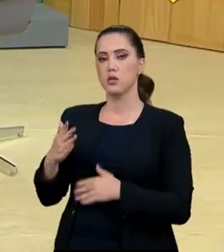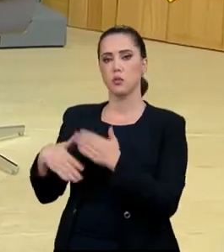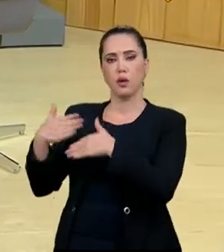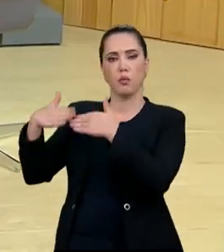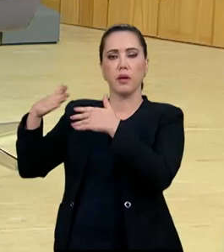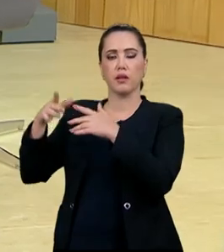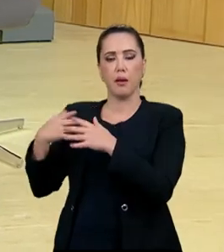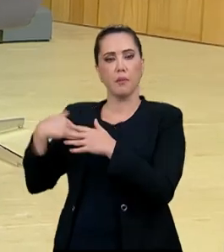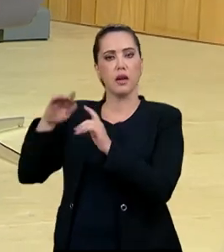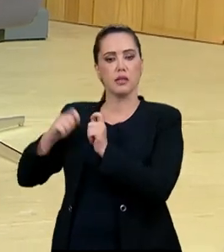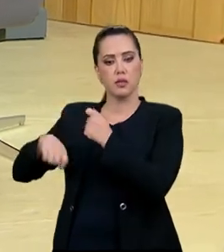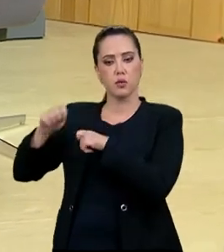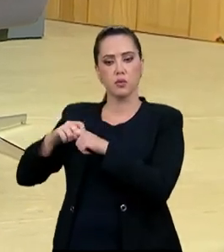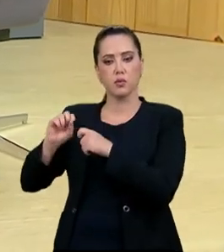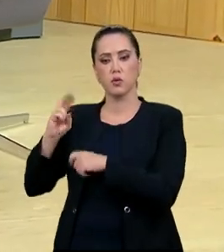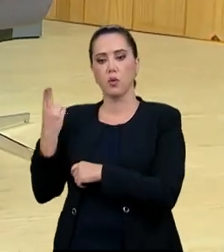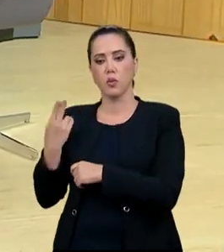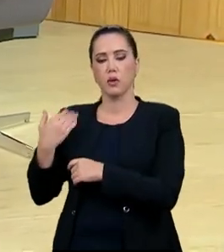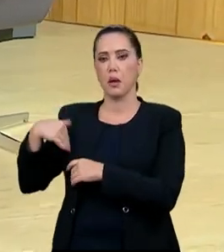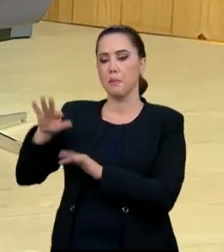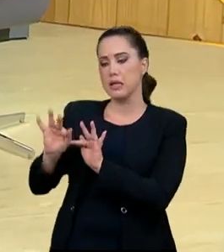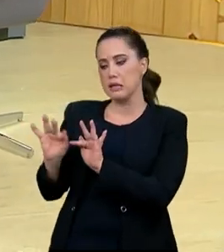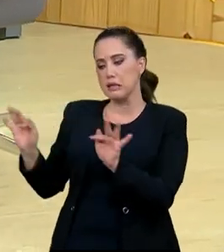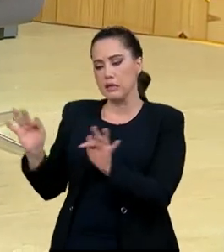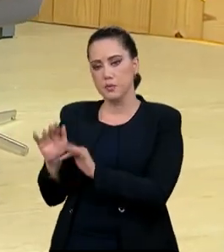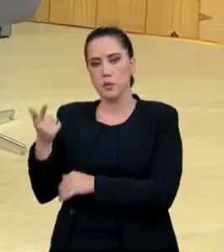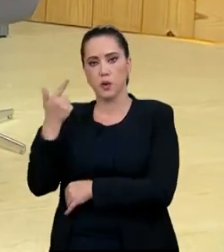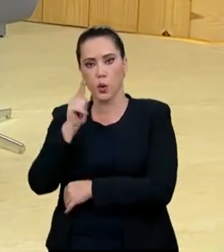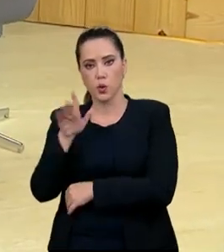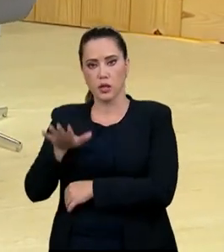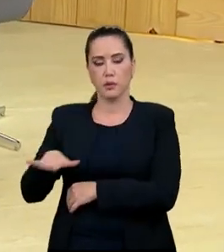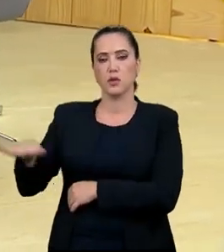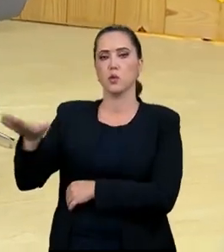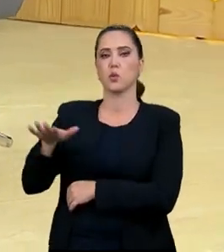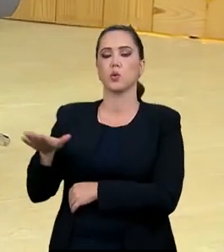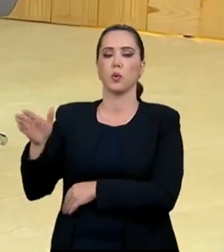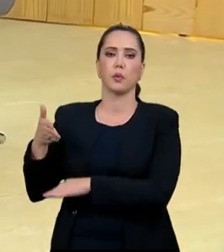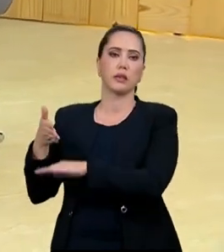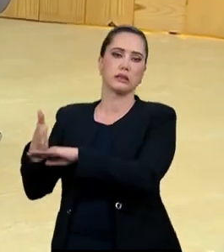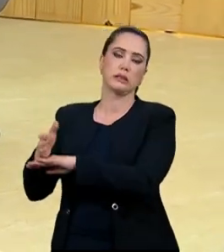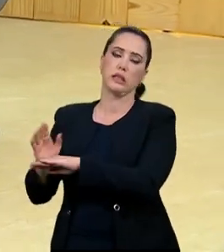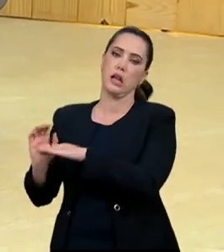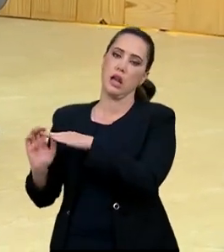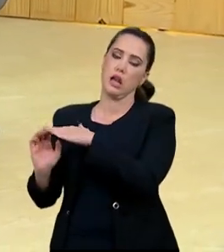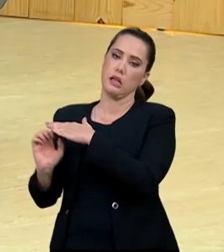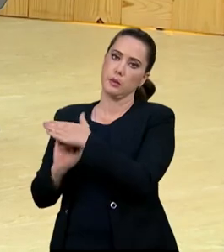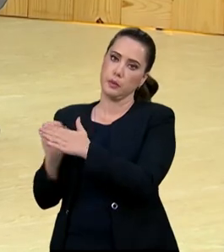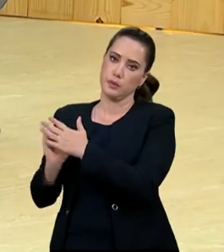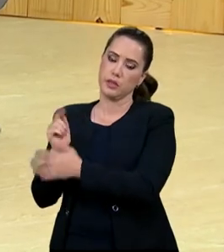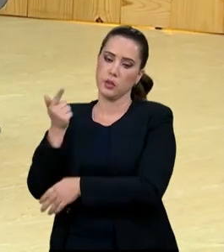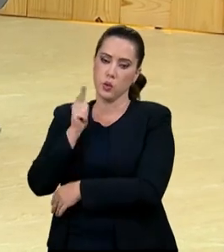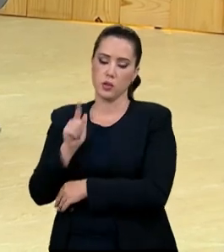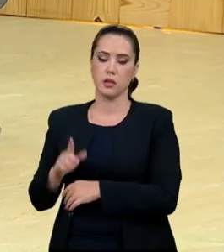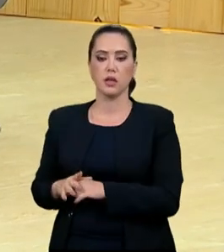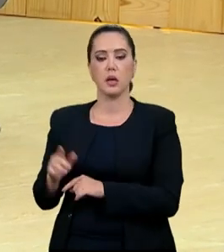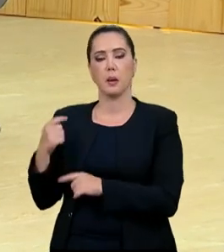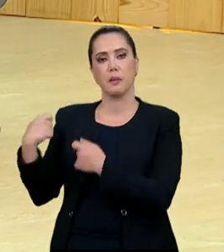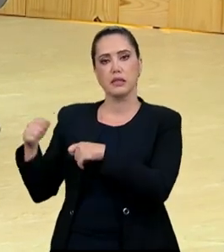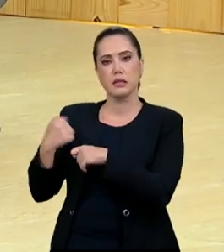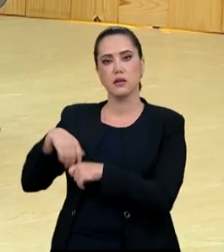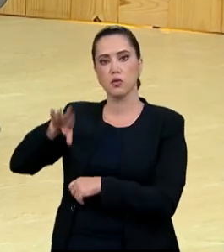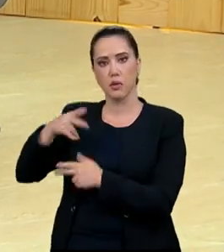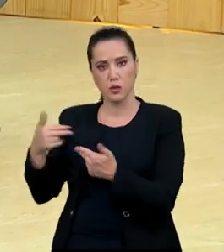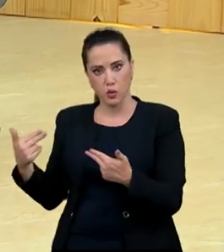Ou porque é mais simples para esses arranjos produtivos se instalarem no setor de serviços, há mais